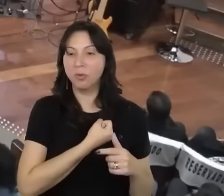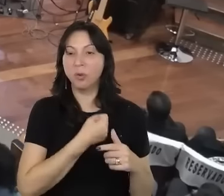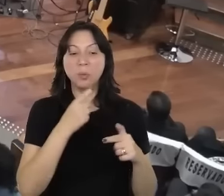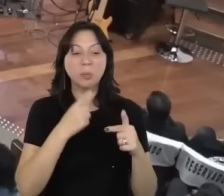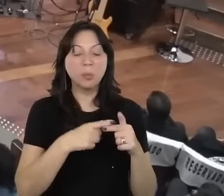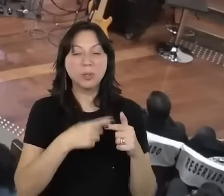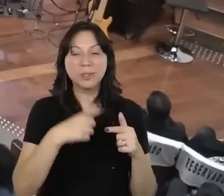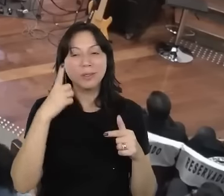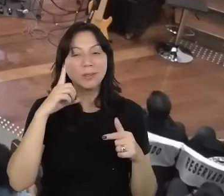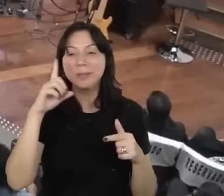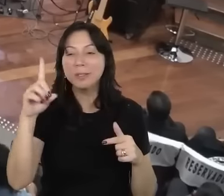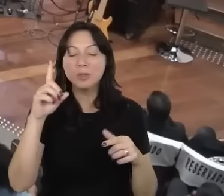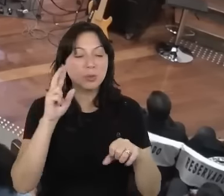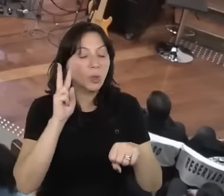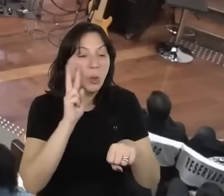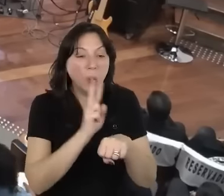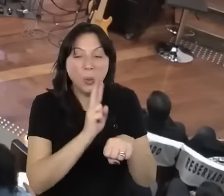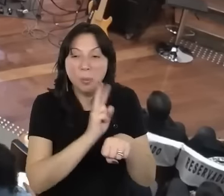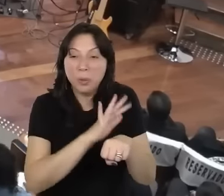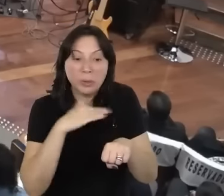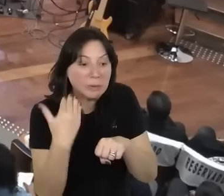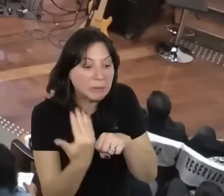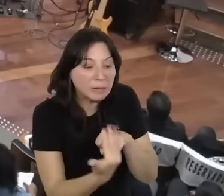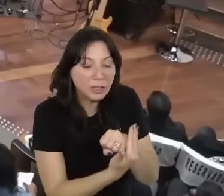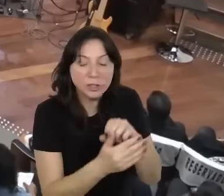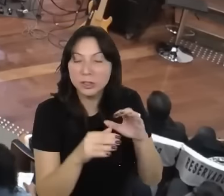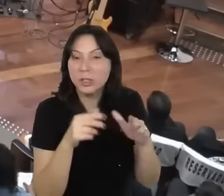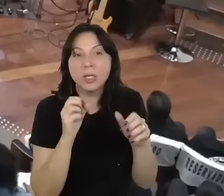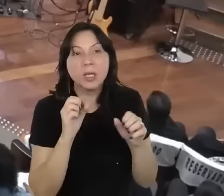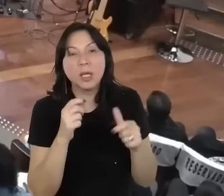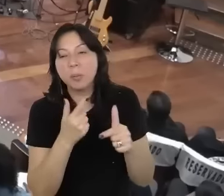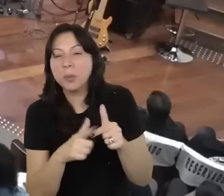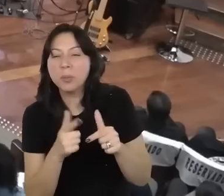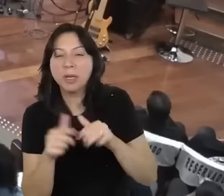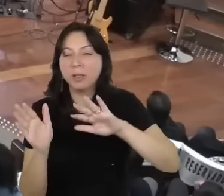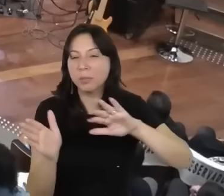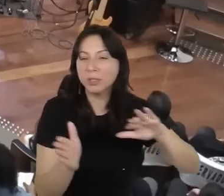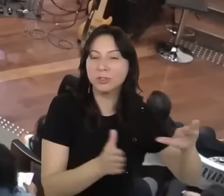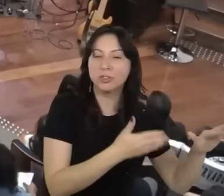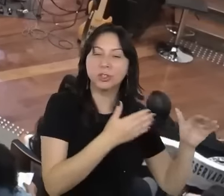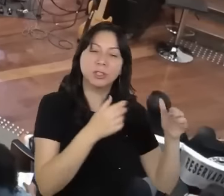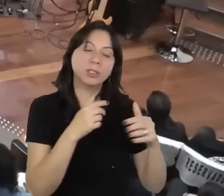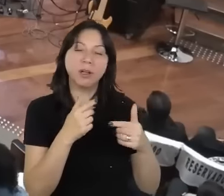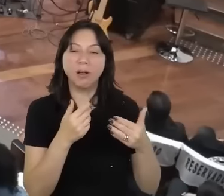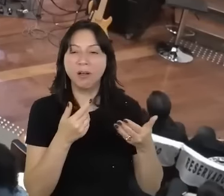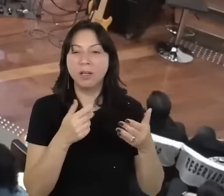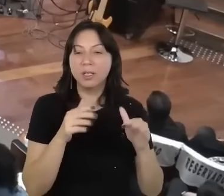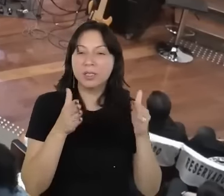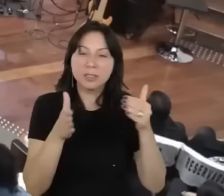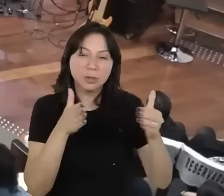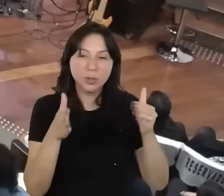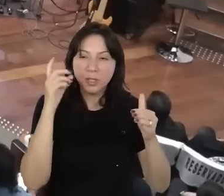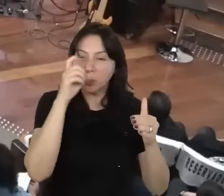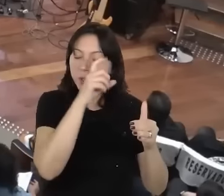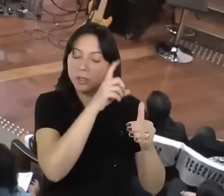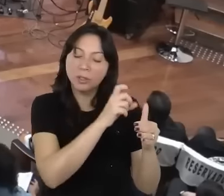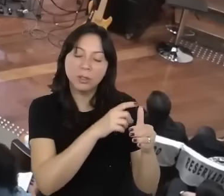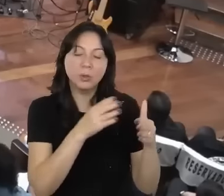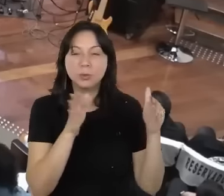desse mundo vai atingir você nenhum perigo vai alcançar você você vai passar ileso por tudo na